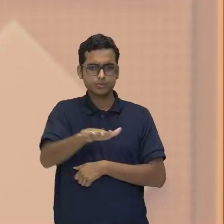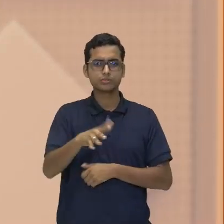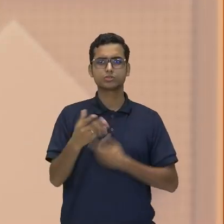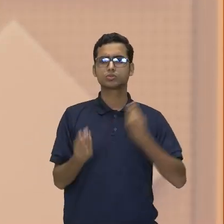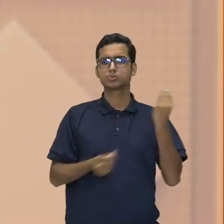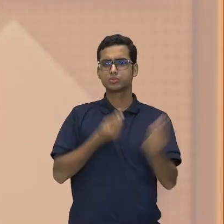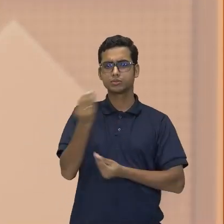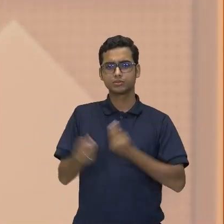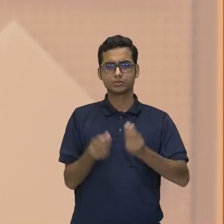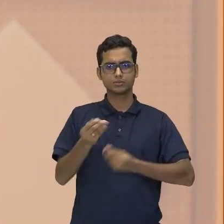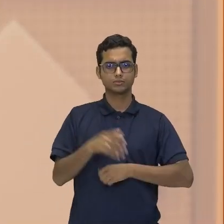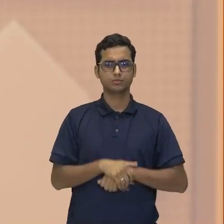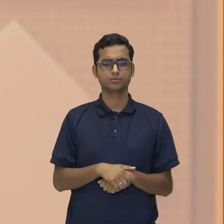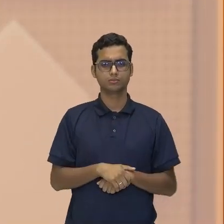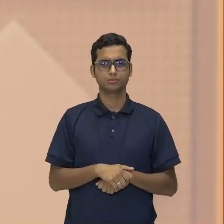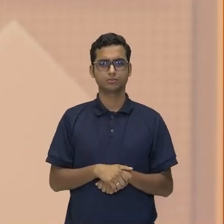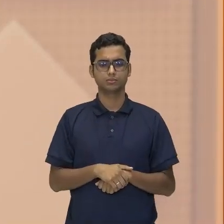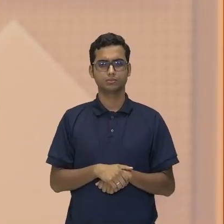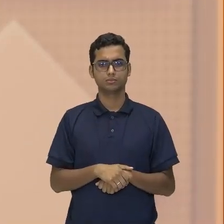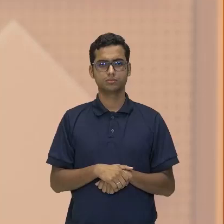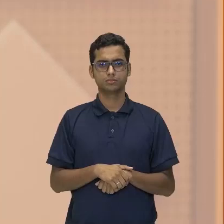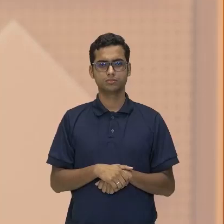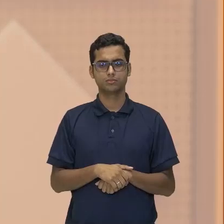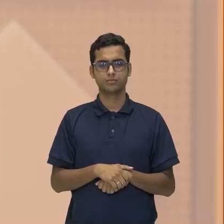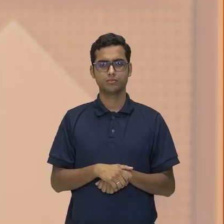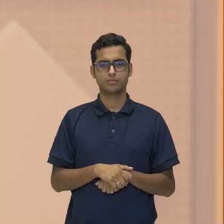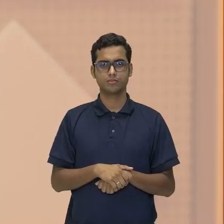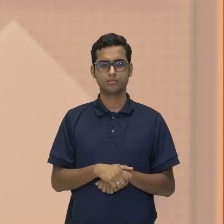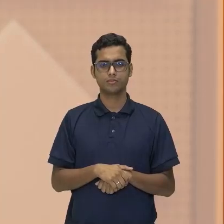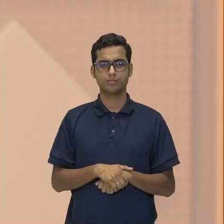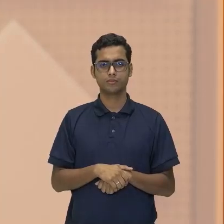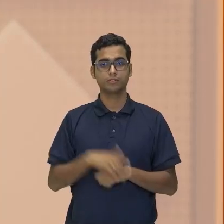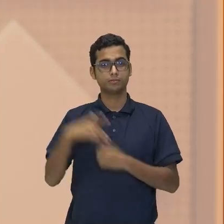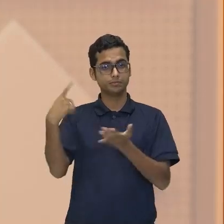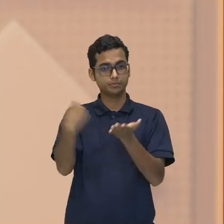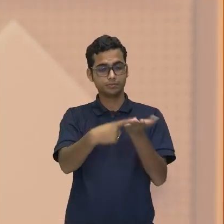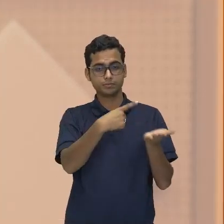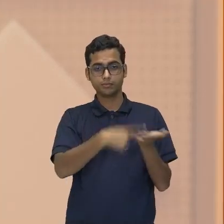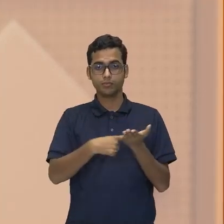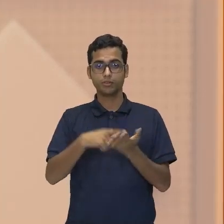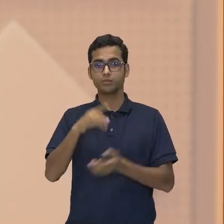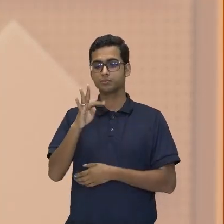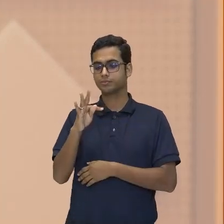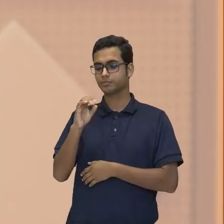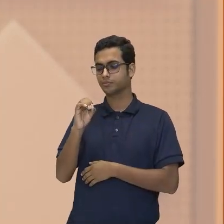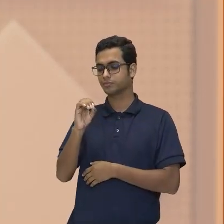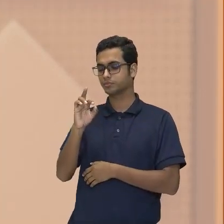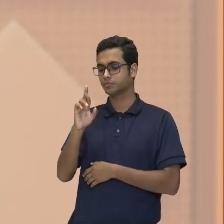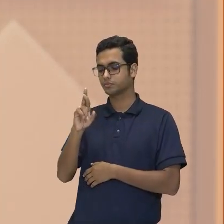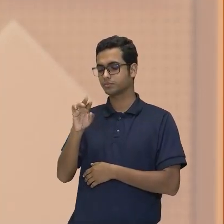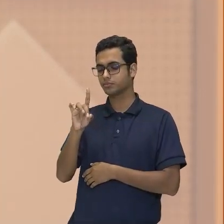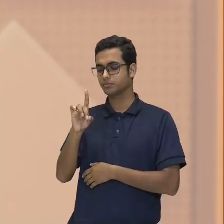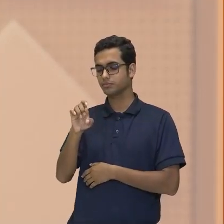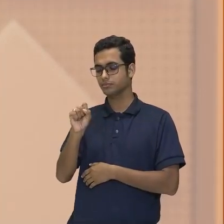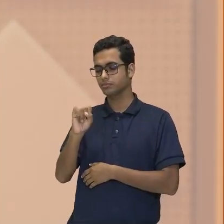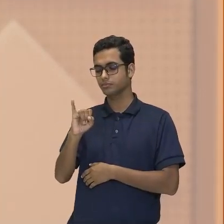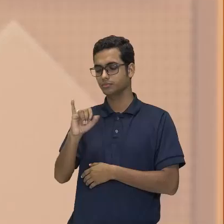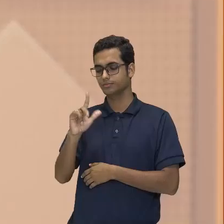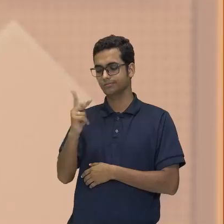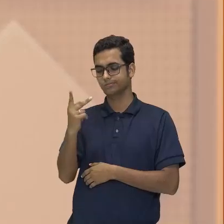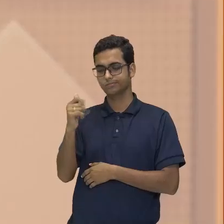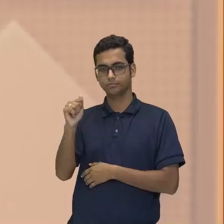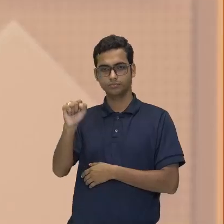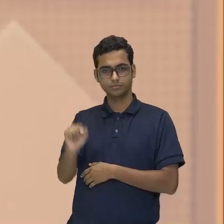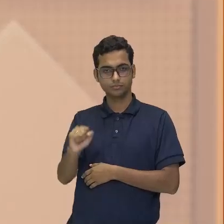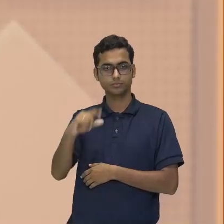princípio, a priori, de acordo com o Tratado de Tordesilhas, ela pertence à Espanha. Vamos